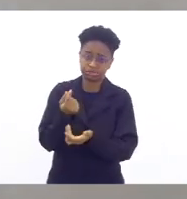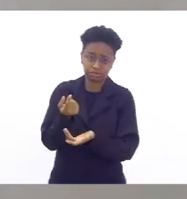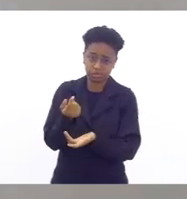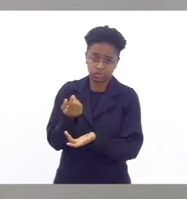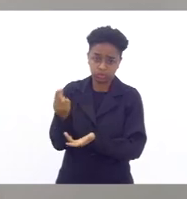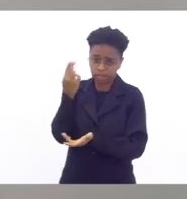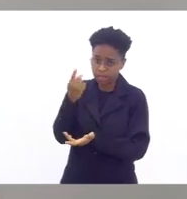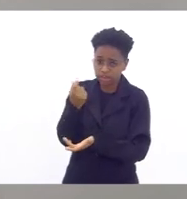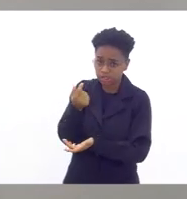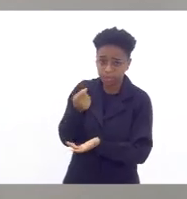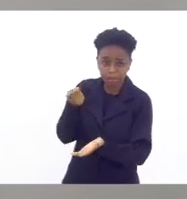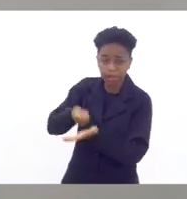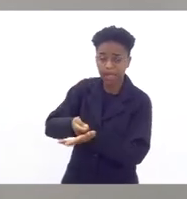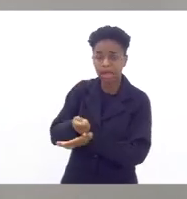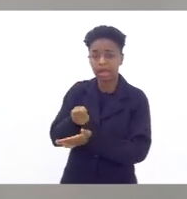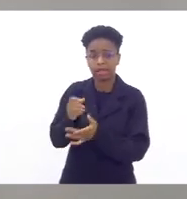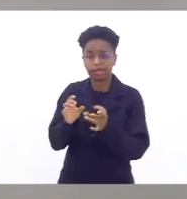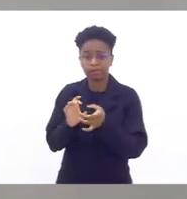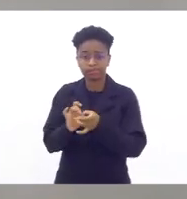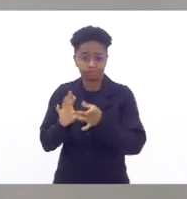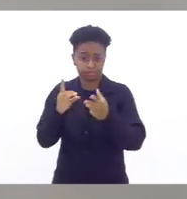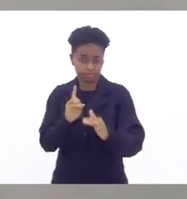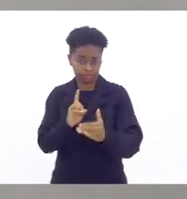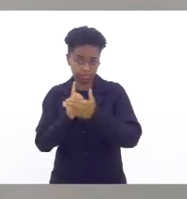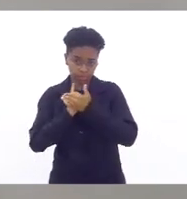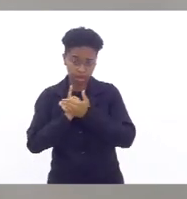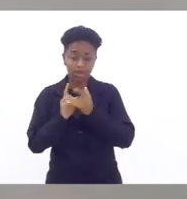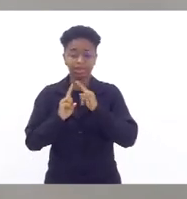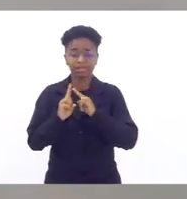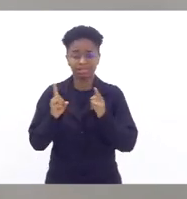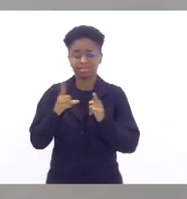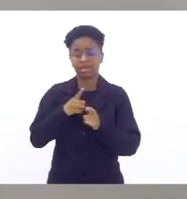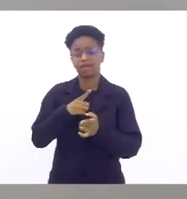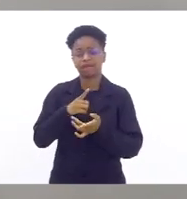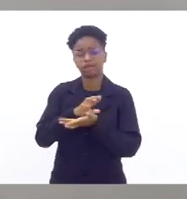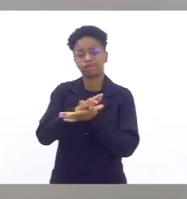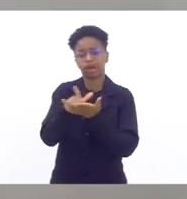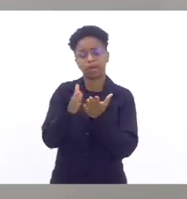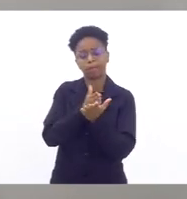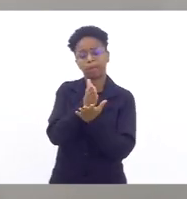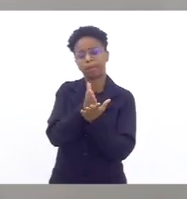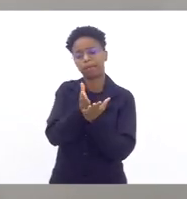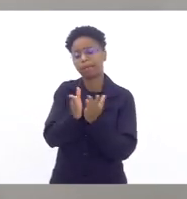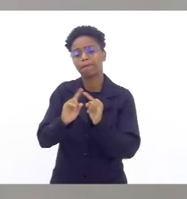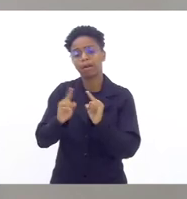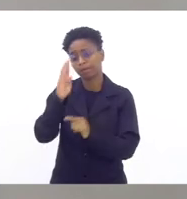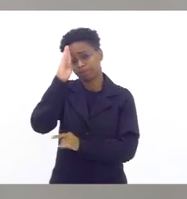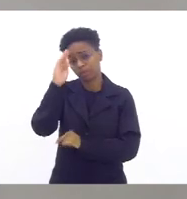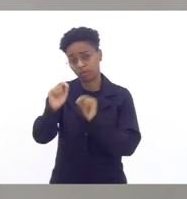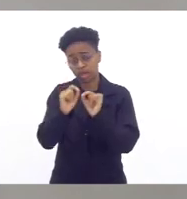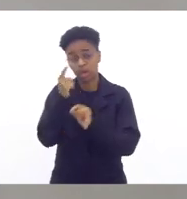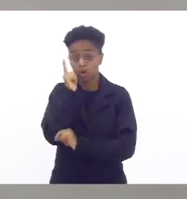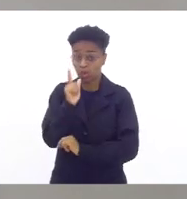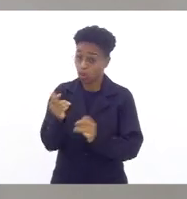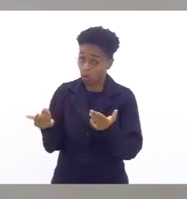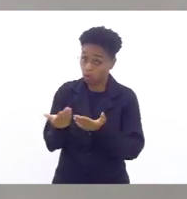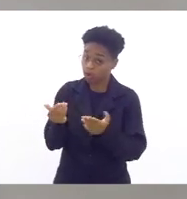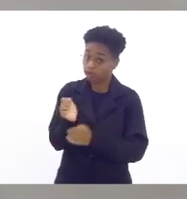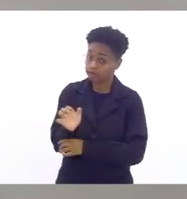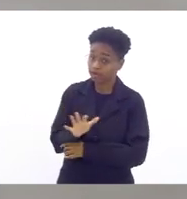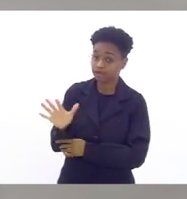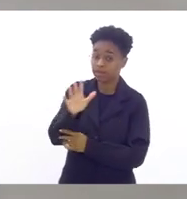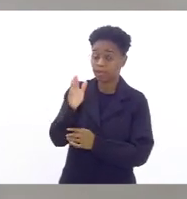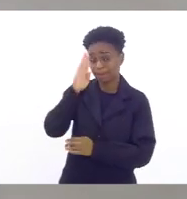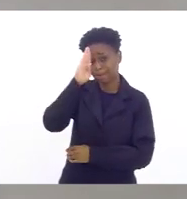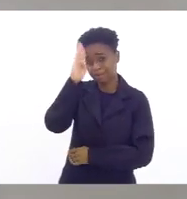conseguir pagar um habeas corpus então assim a gente tem muitos processos no meio disso e acho que o principal é garantir que hoje as favelas como principais